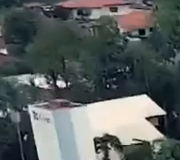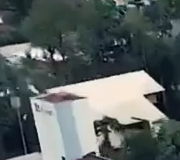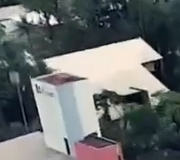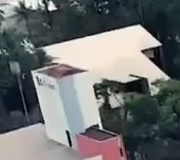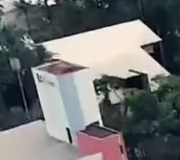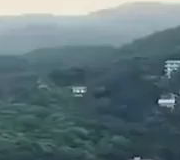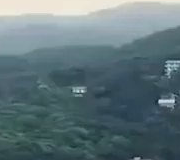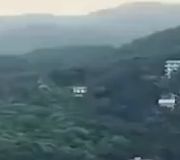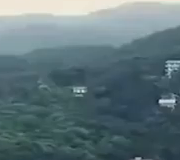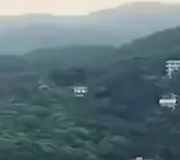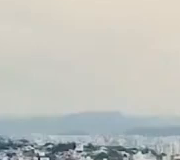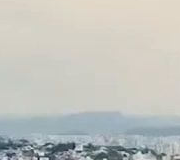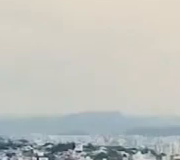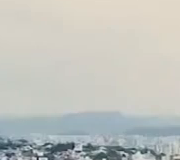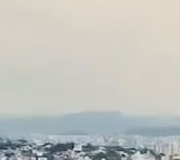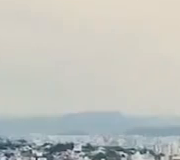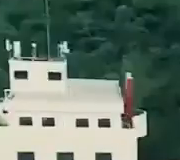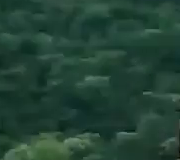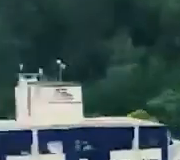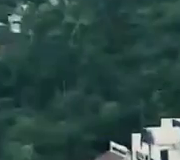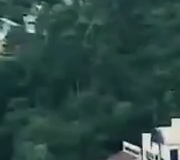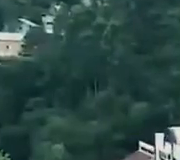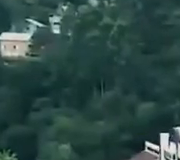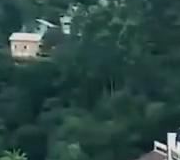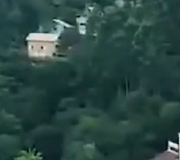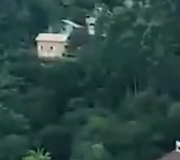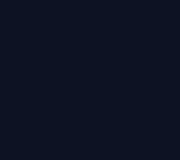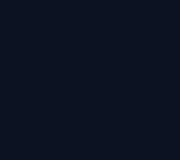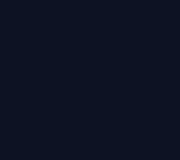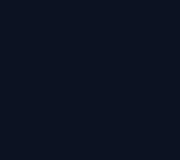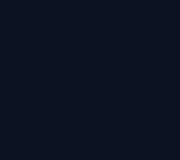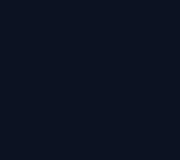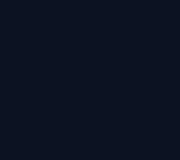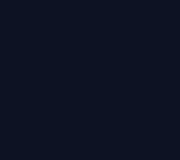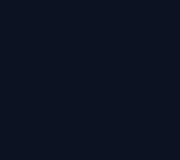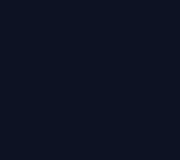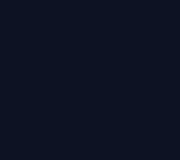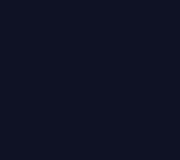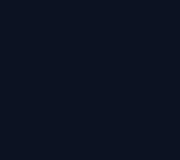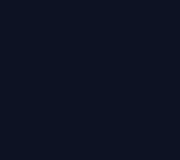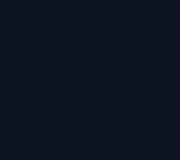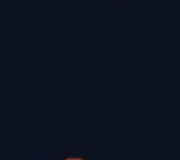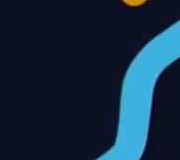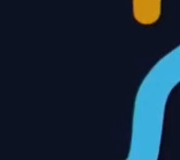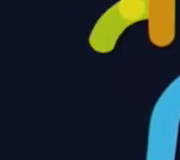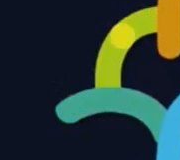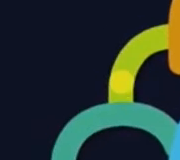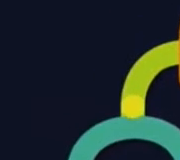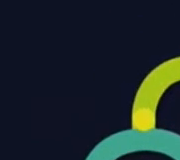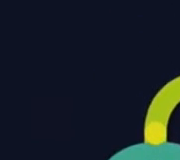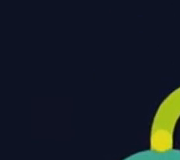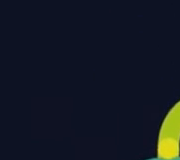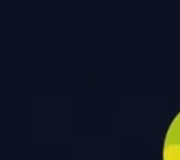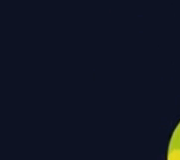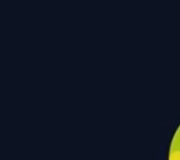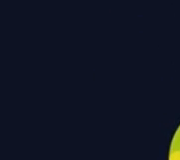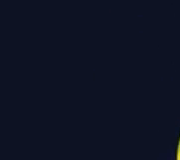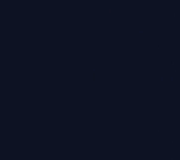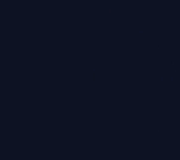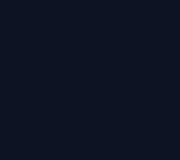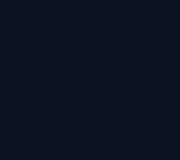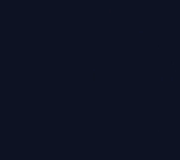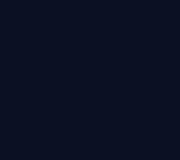em 2022 ainda mais fortes. Queremos e podemos conectar ainda